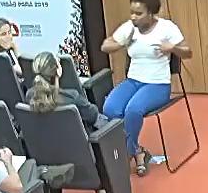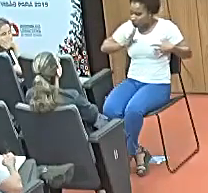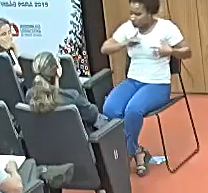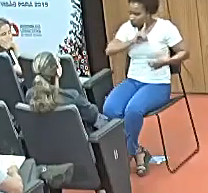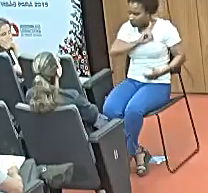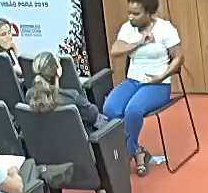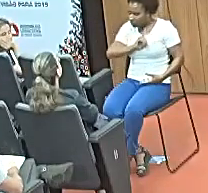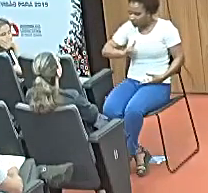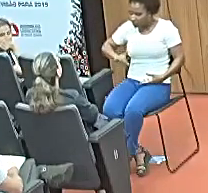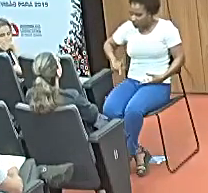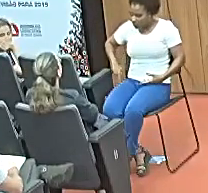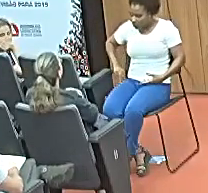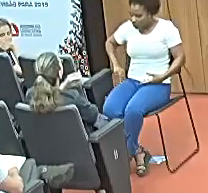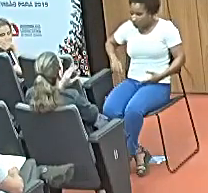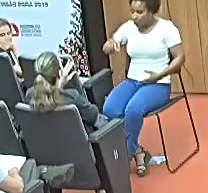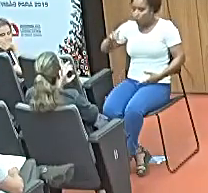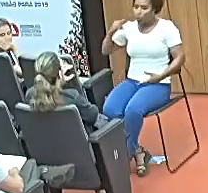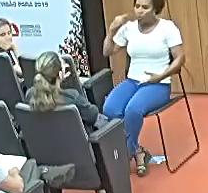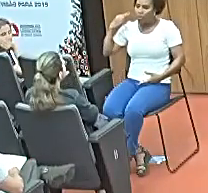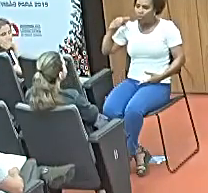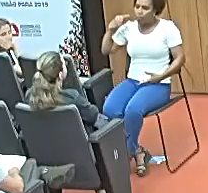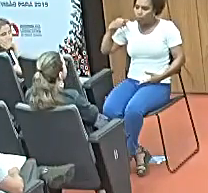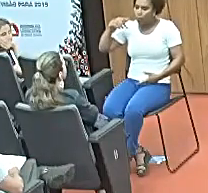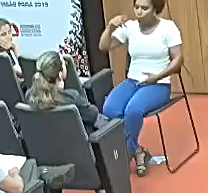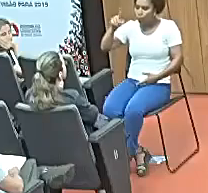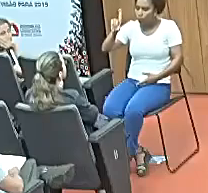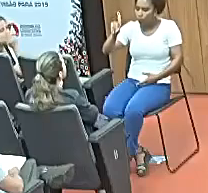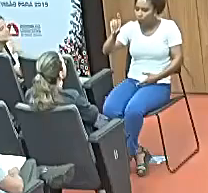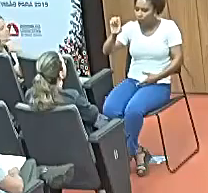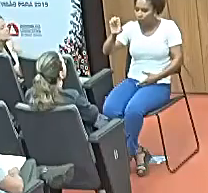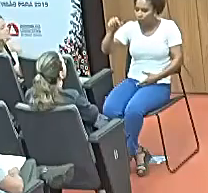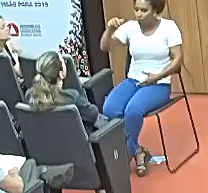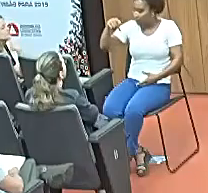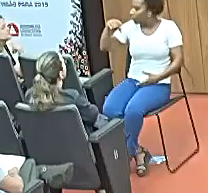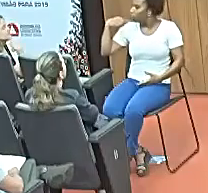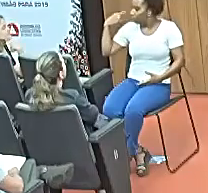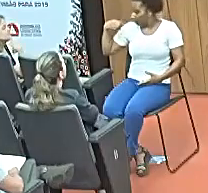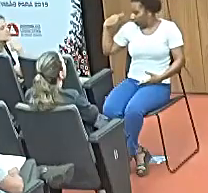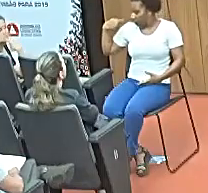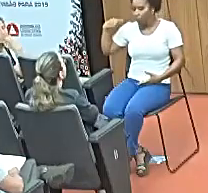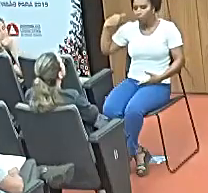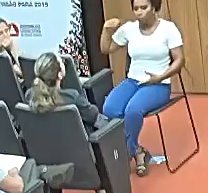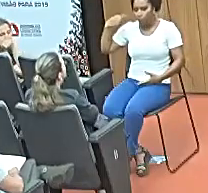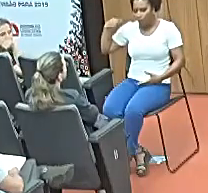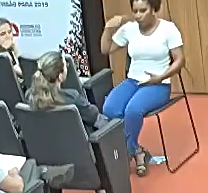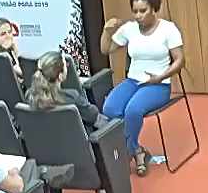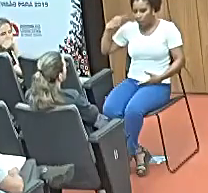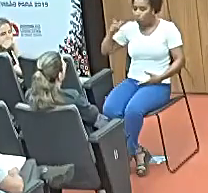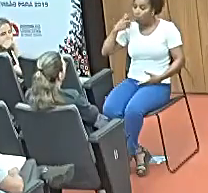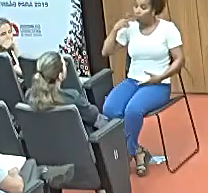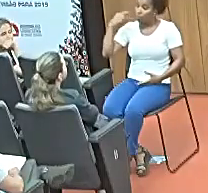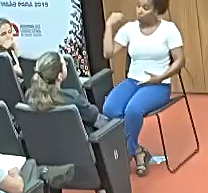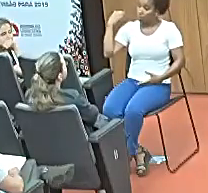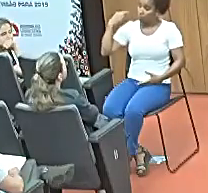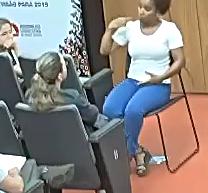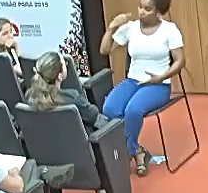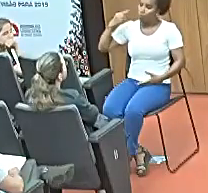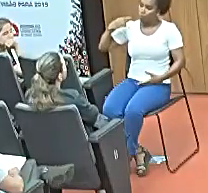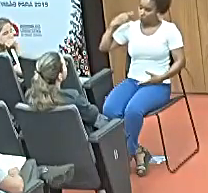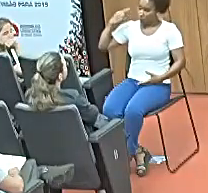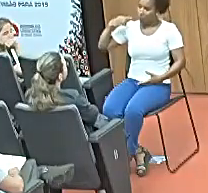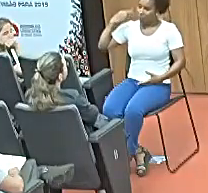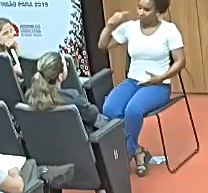dignidade e à saúde pública e conseqüentemente a todos os cidadãos do estado de minas gerais que tanto